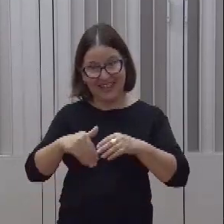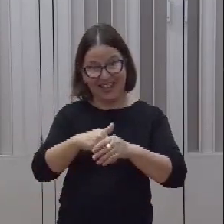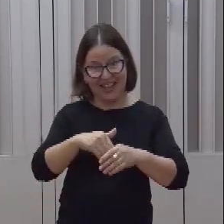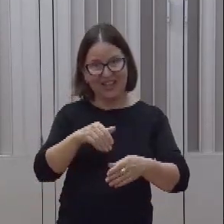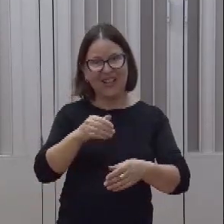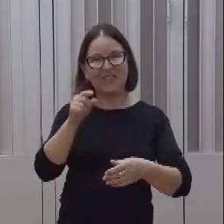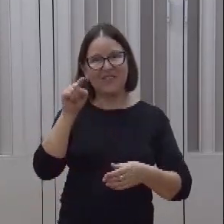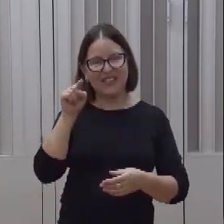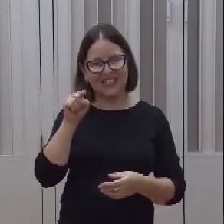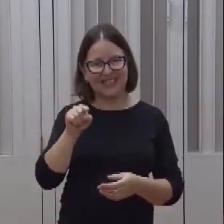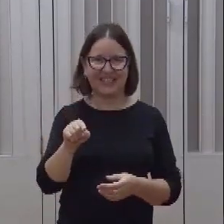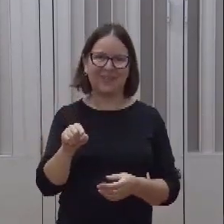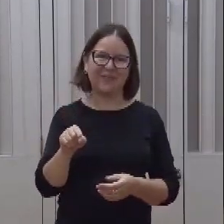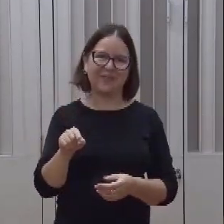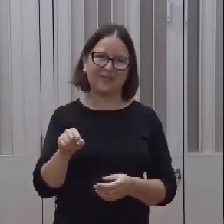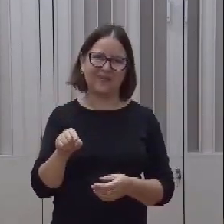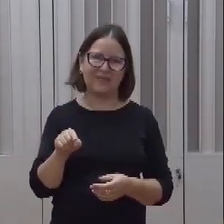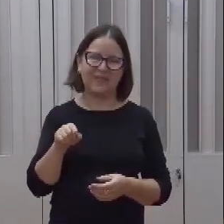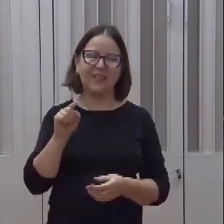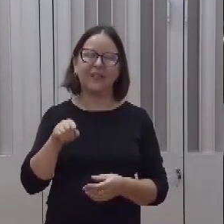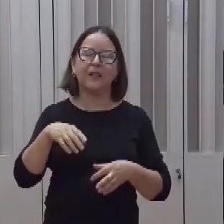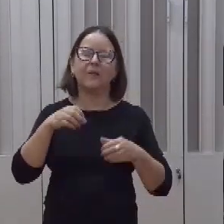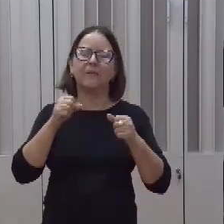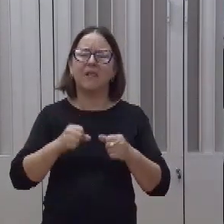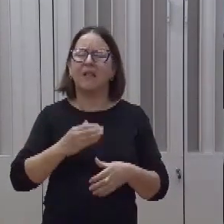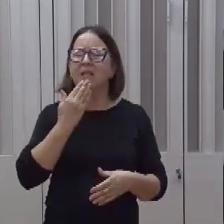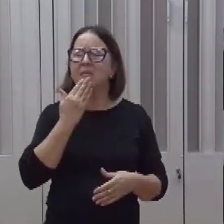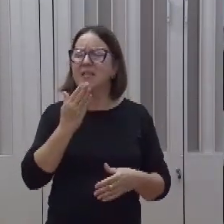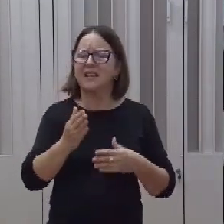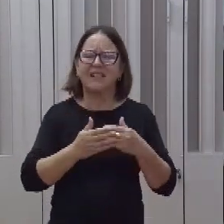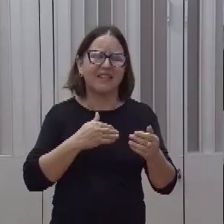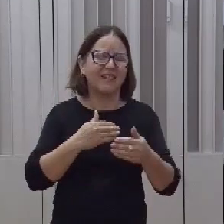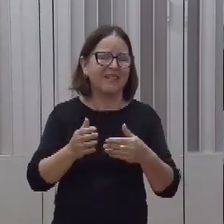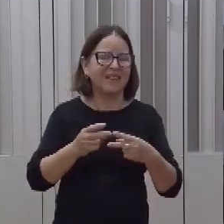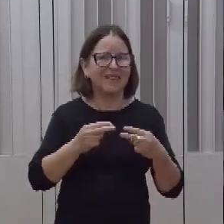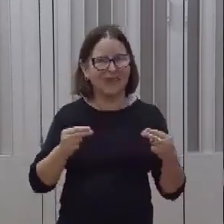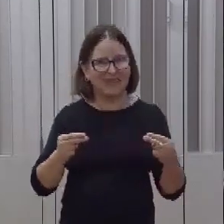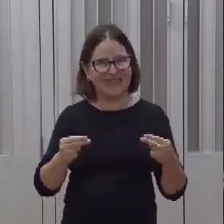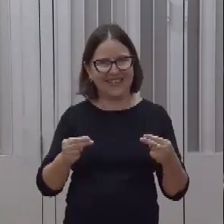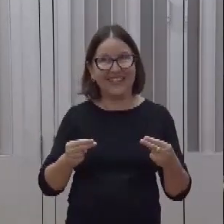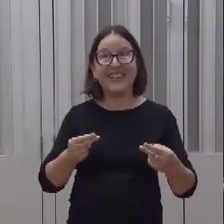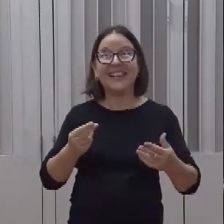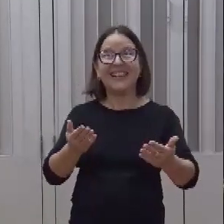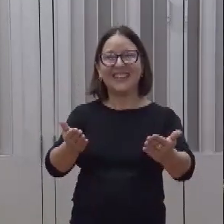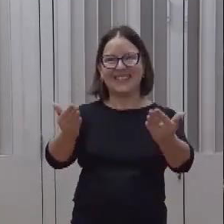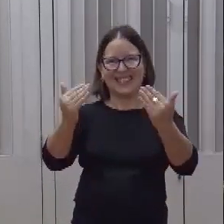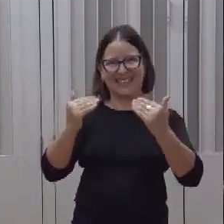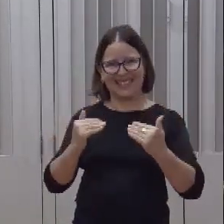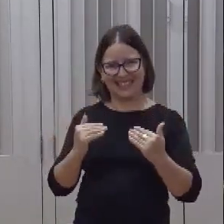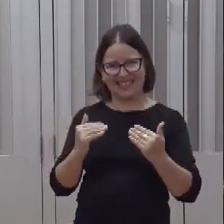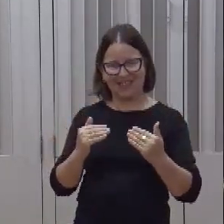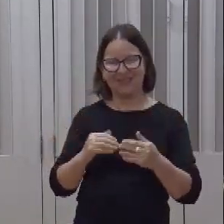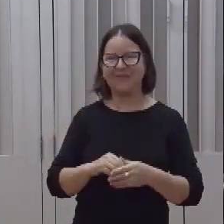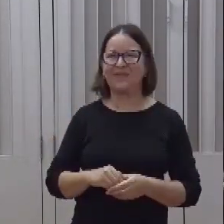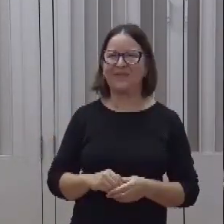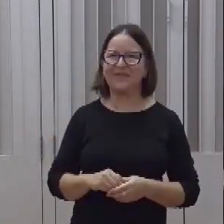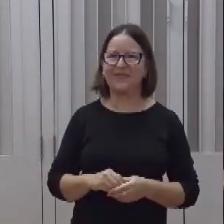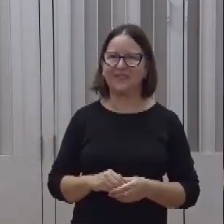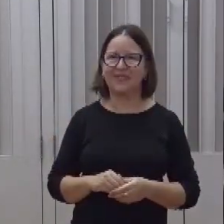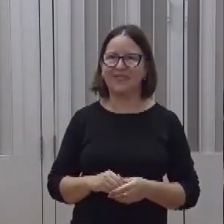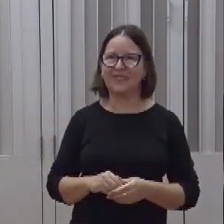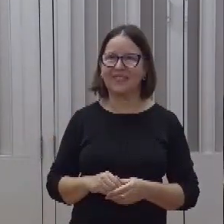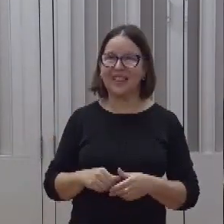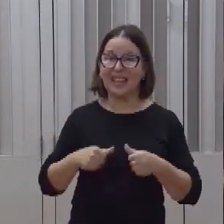você, você pode pedir o que quiser e vos será feito. Estas são